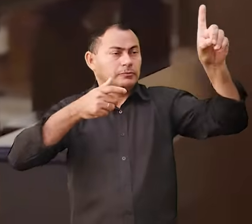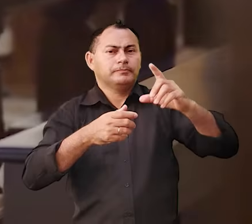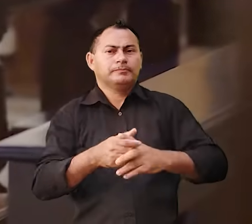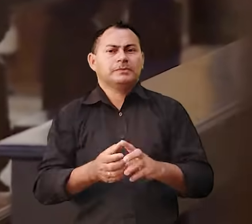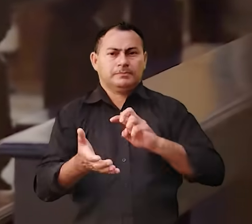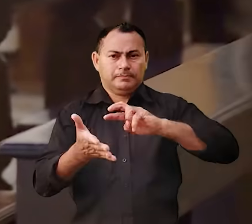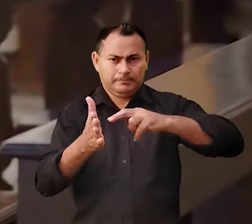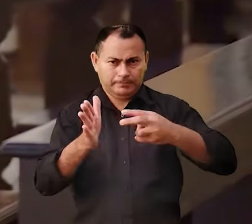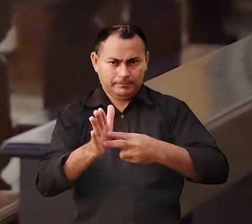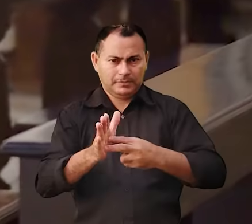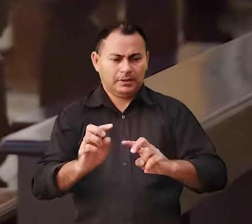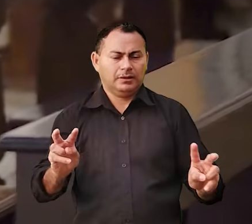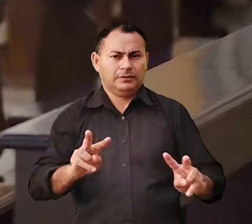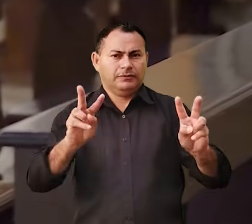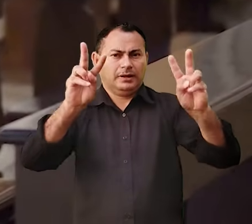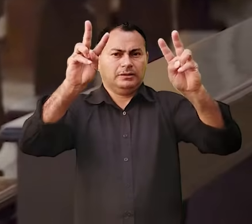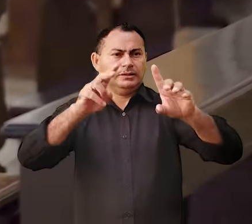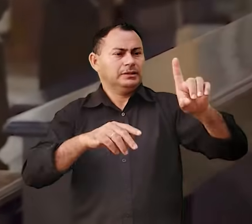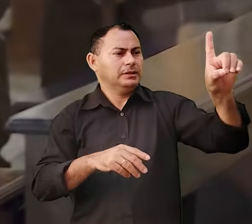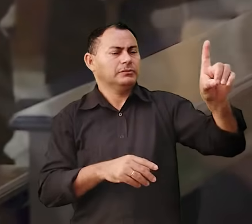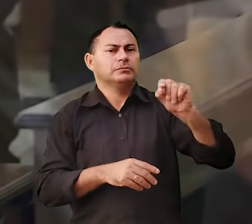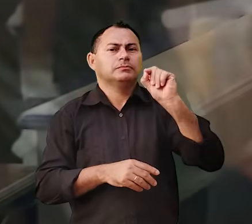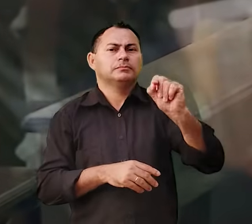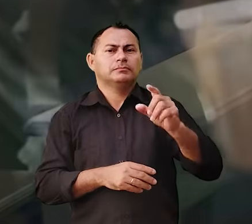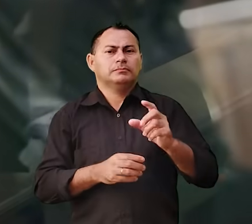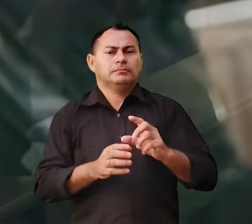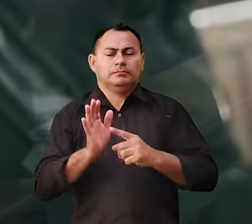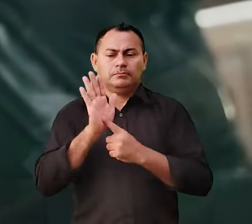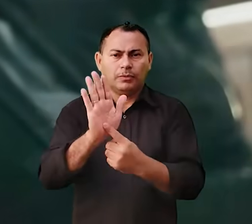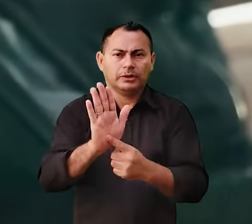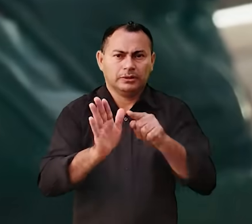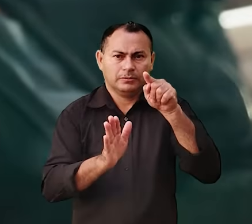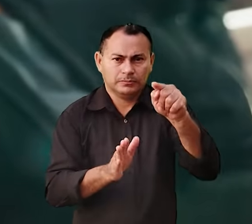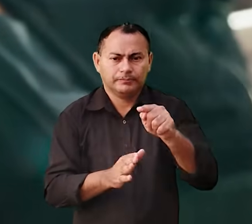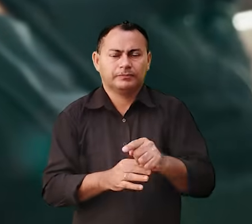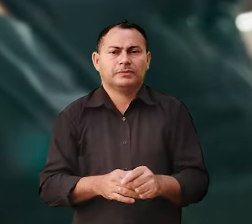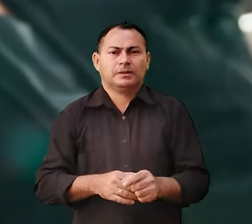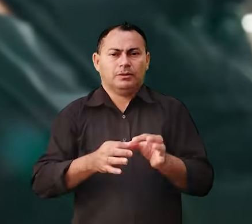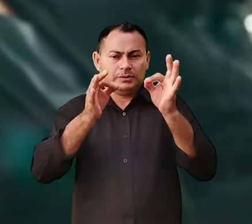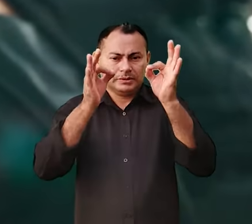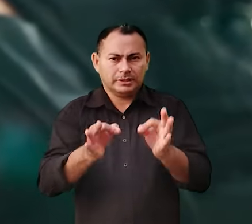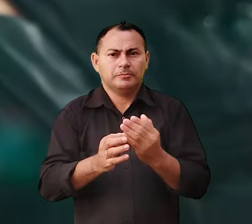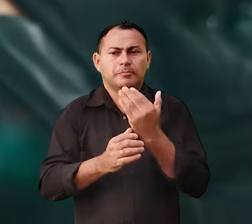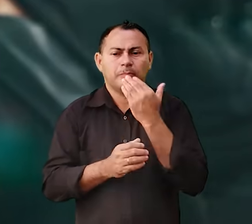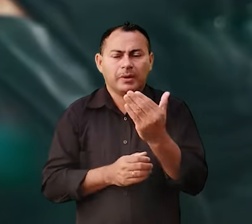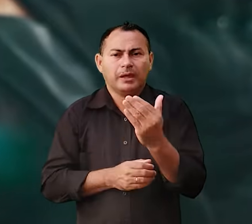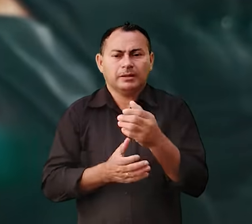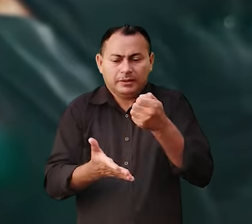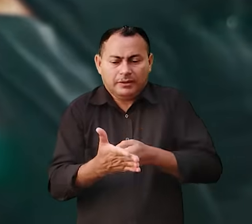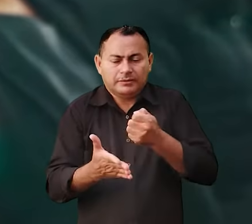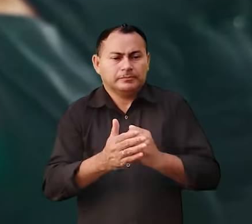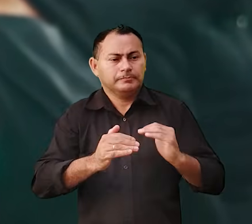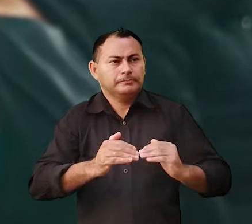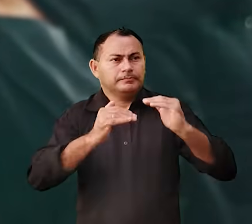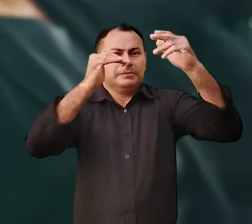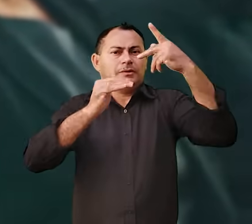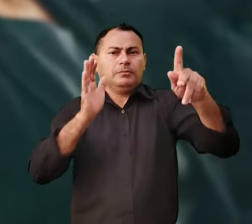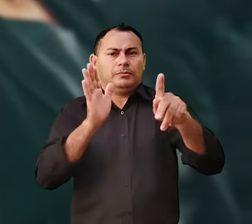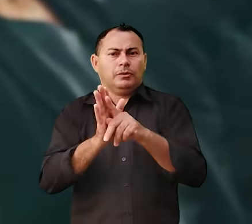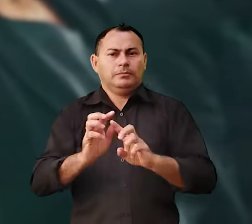Deus. Isso quer dizer, os valores de Deus e aquilo que Ele mostra a você que é o certo devem estar acima dos